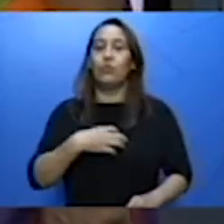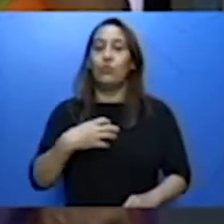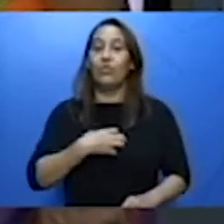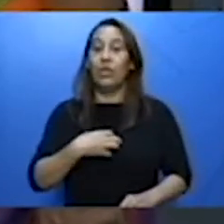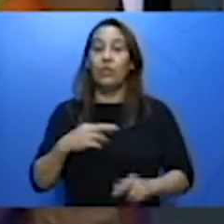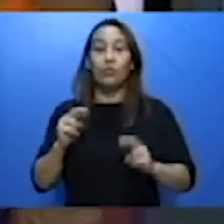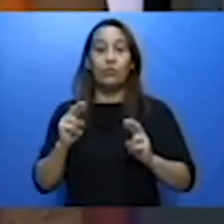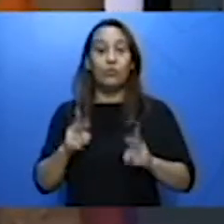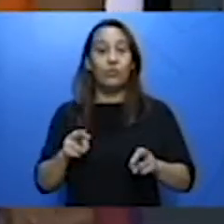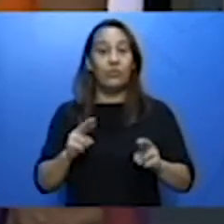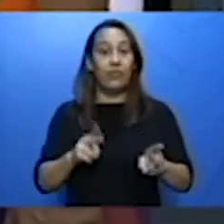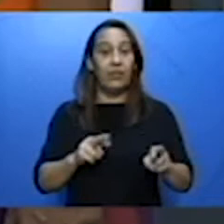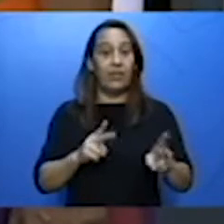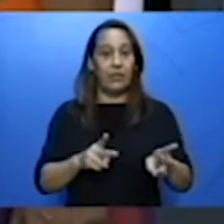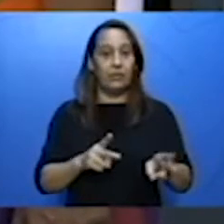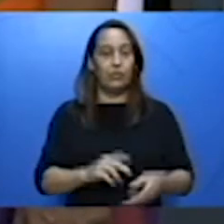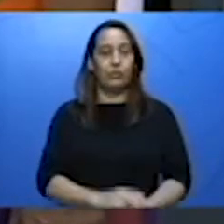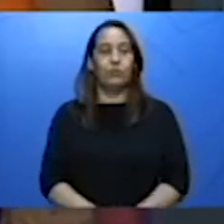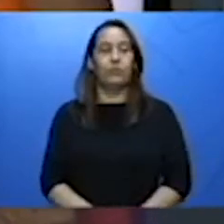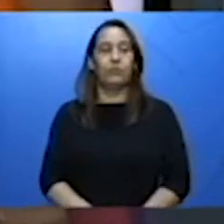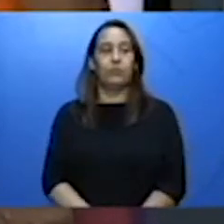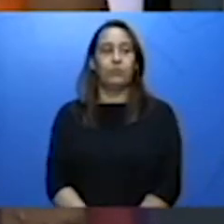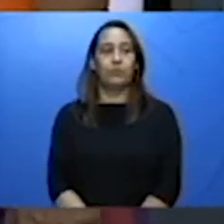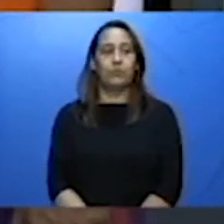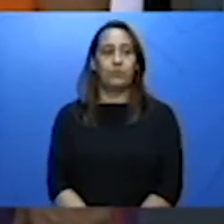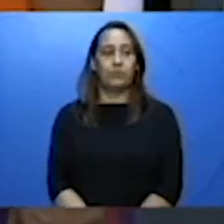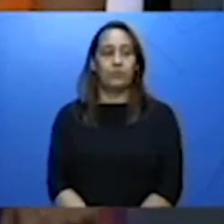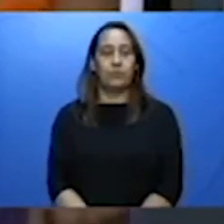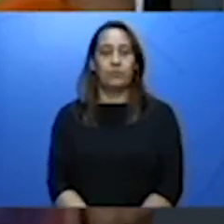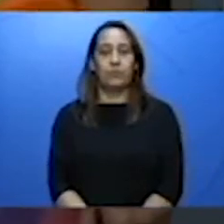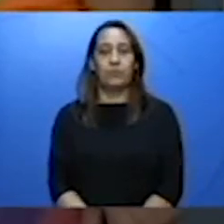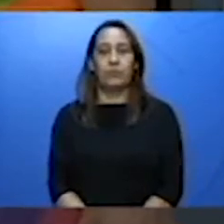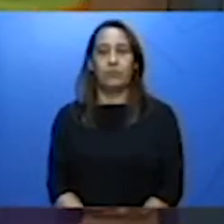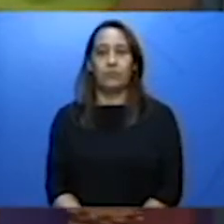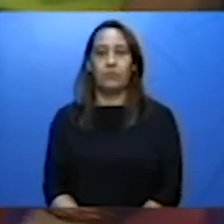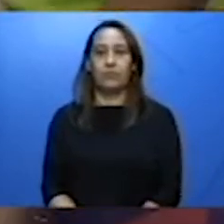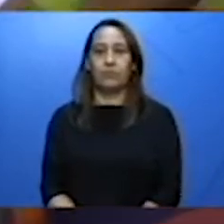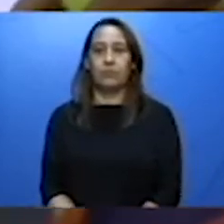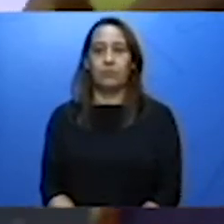vai dar um tempinho para vocês fazerem para a gente começar esse daqui.